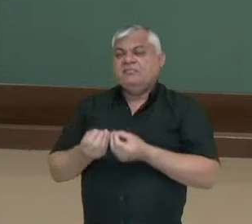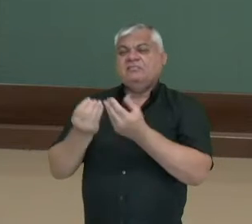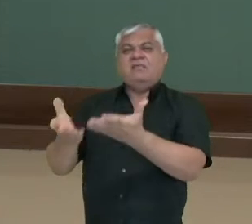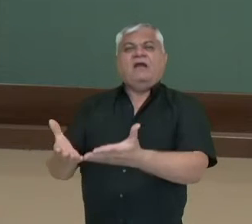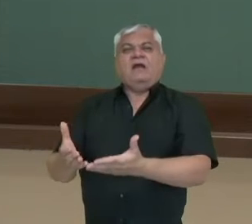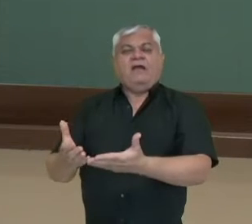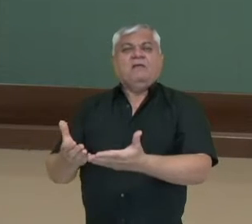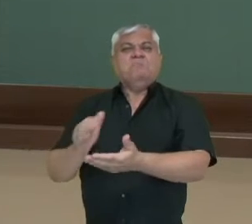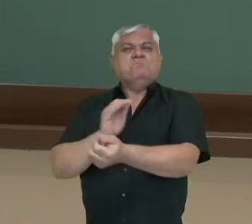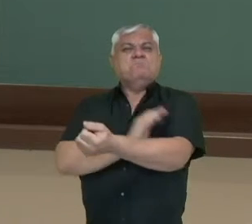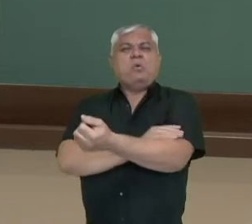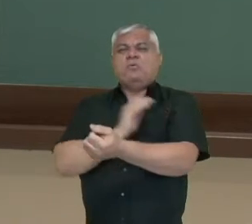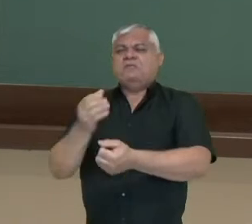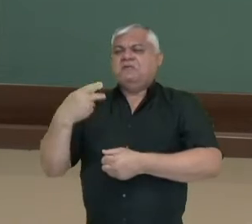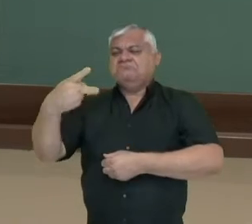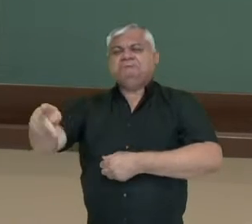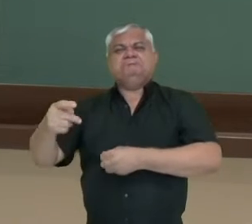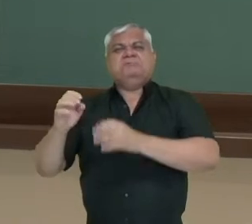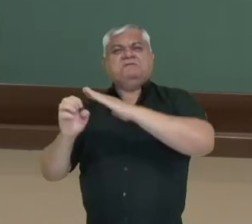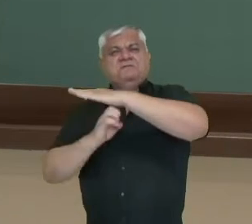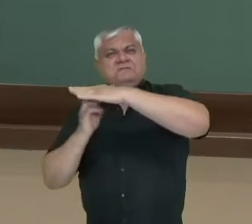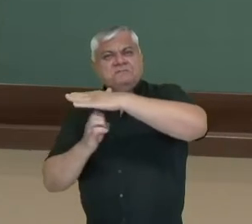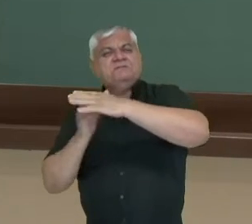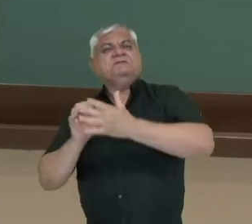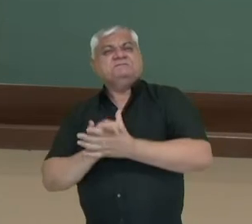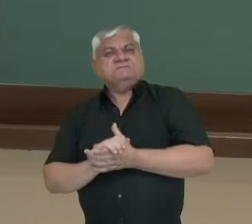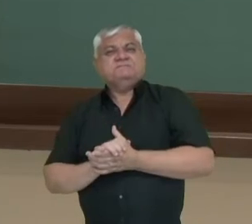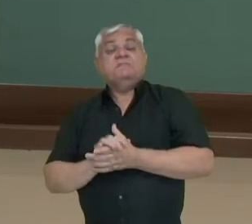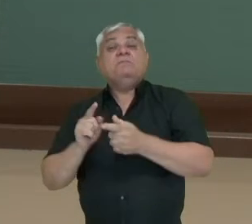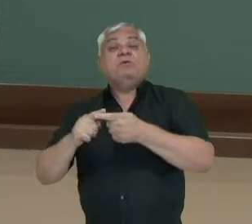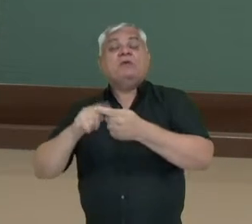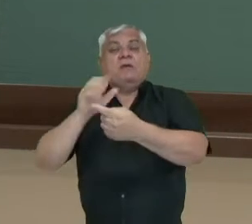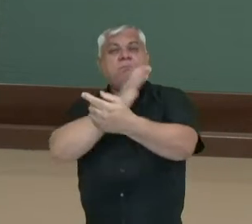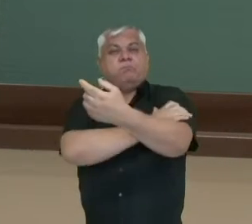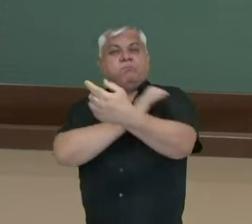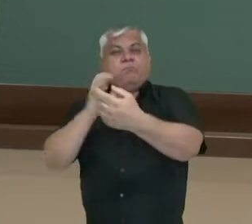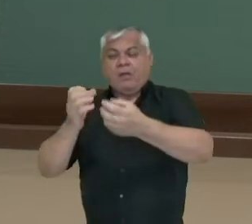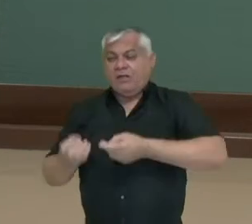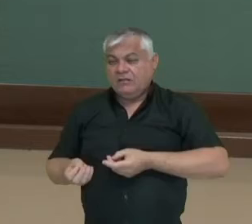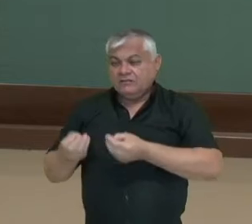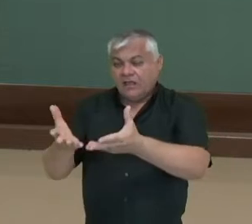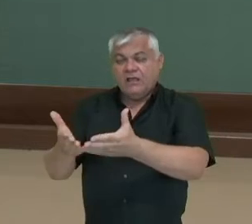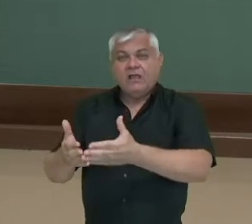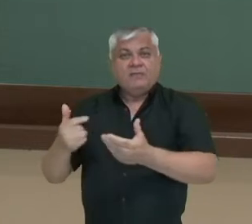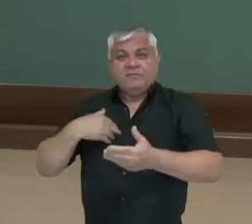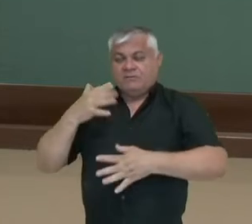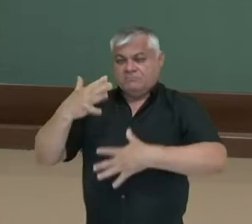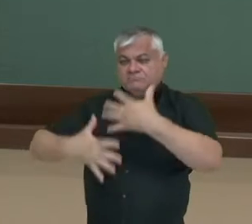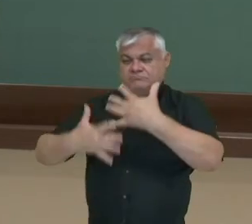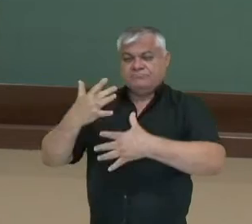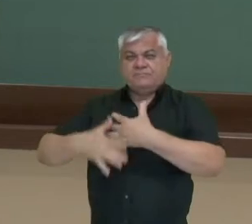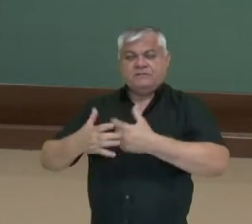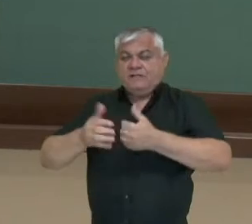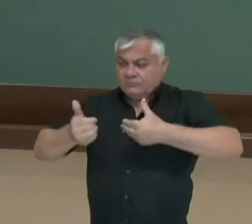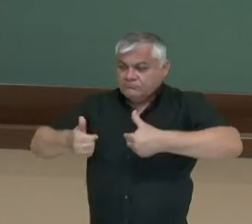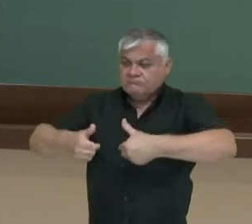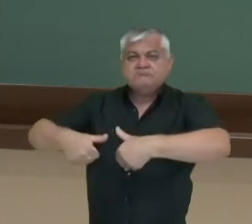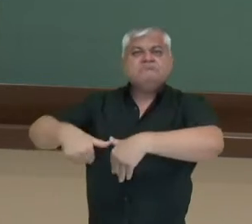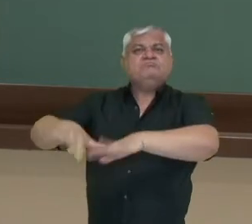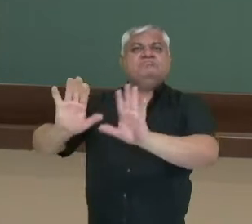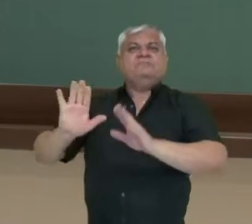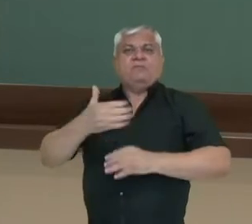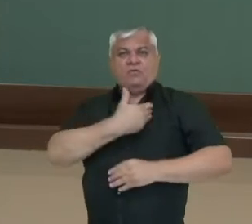às cooperativas. Isso fez com que não pudesse mais haver a interferência na cooperativa pelo